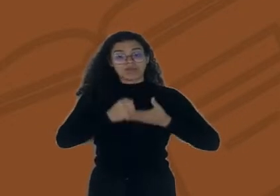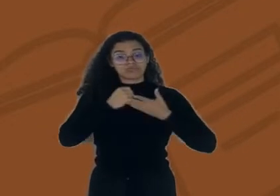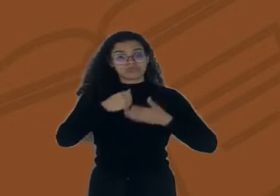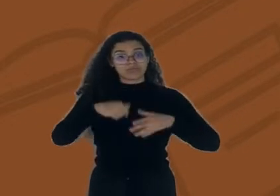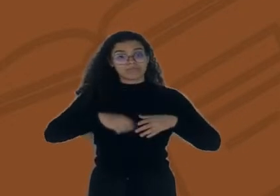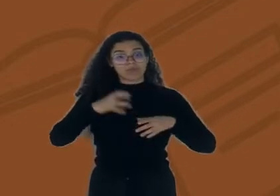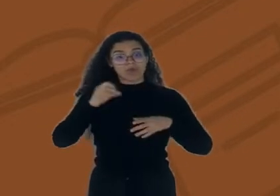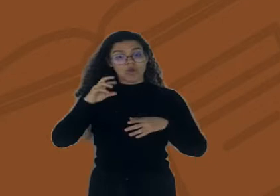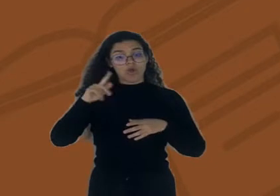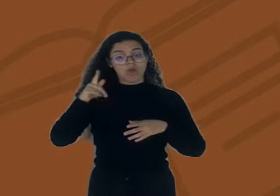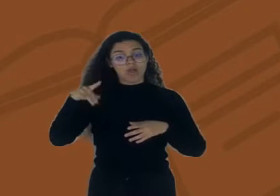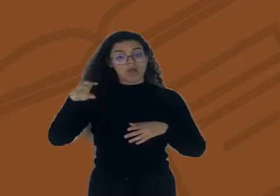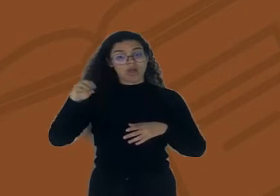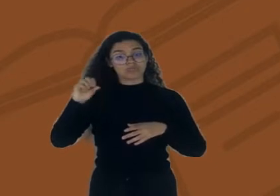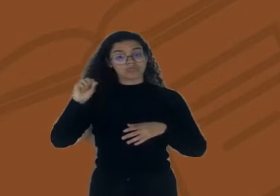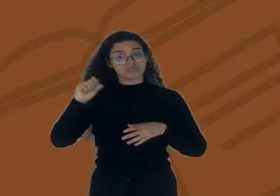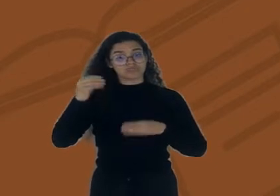órgãos,